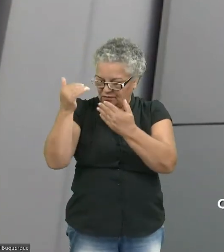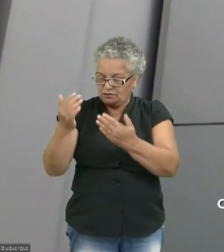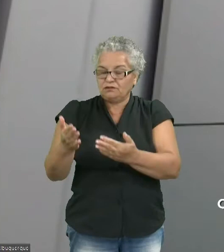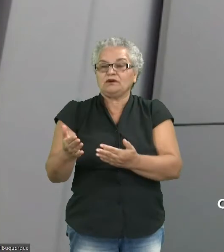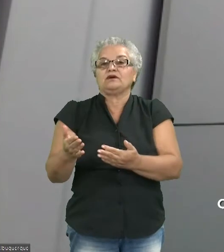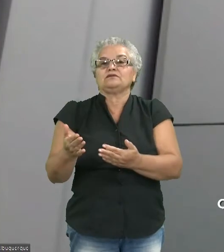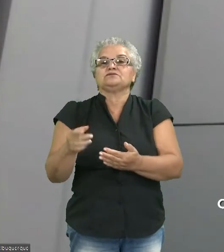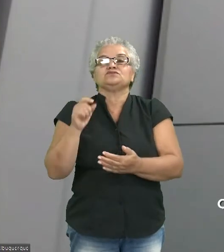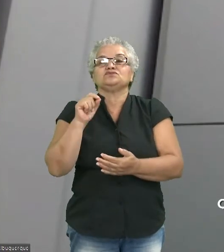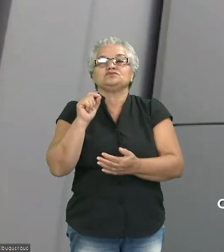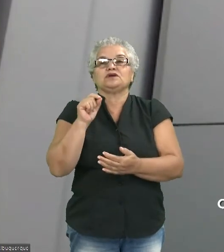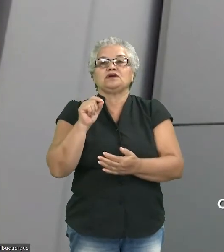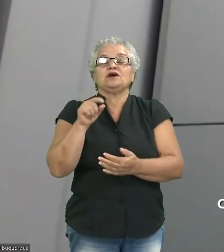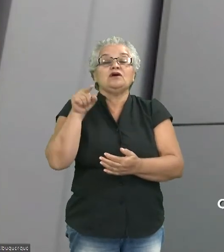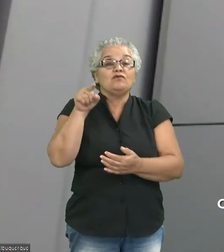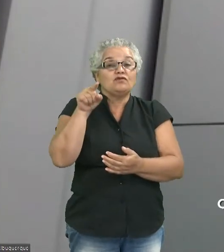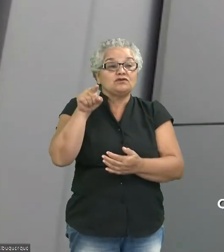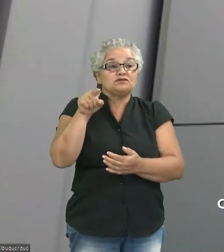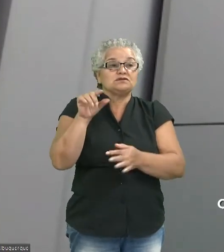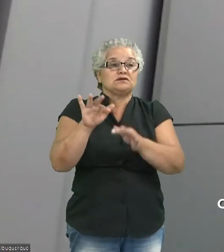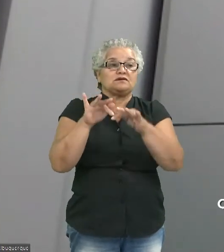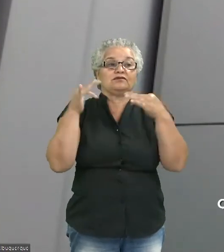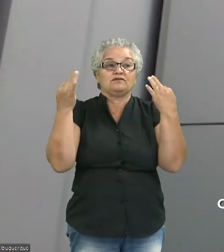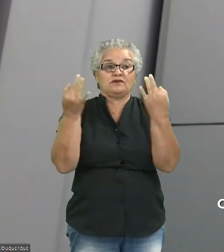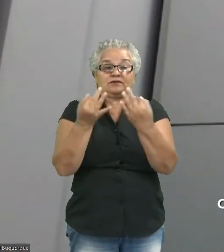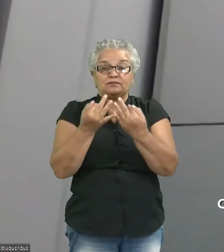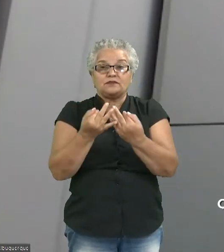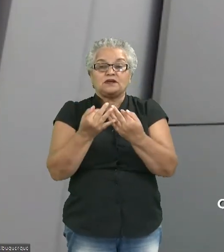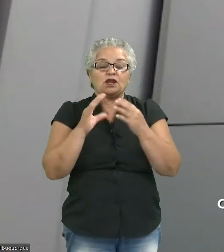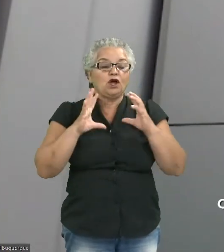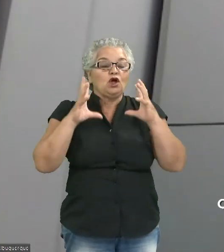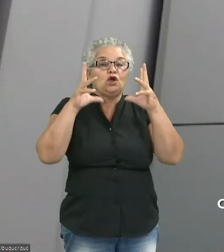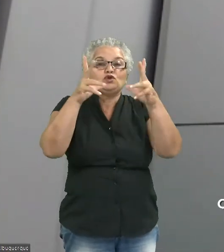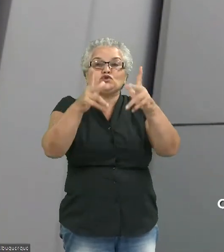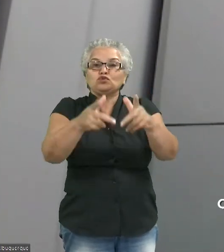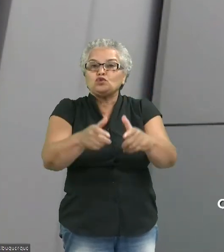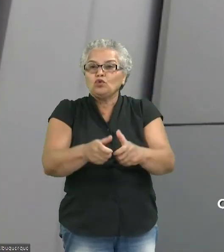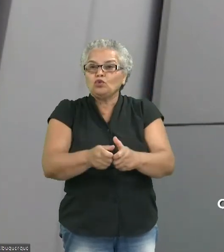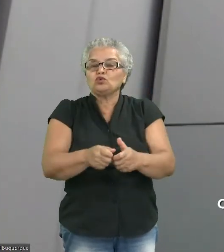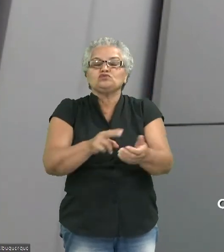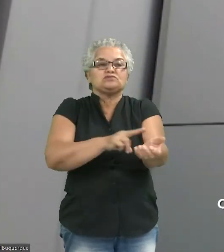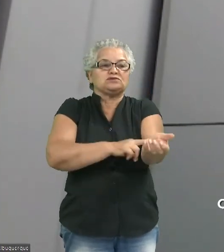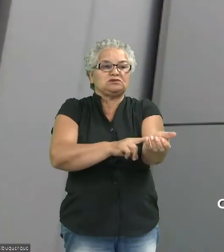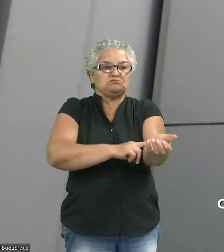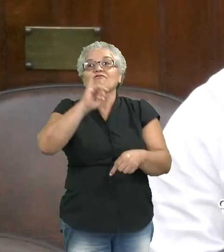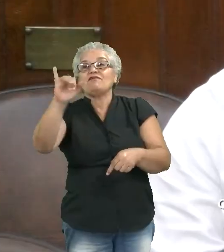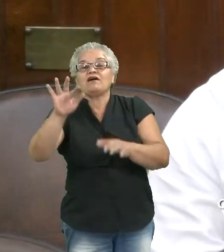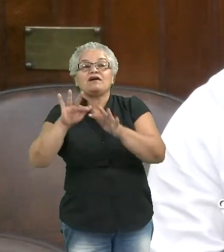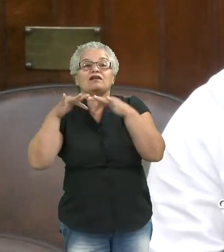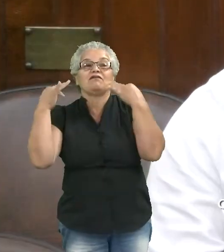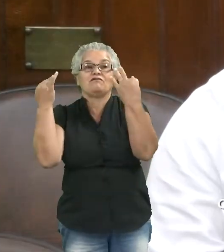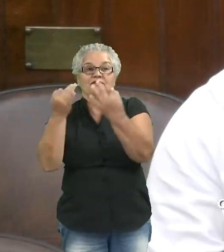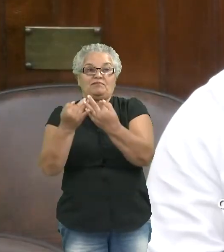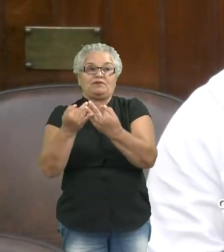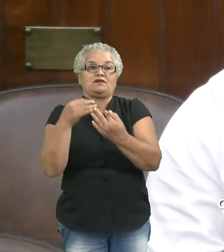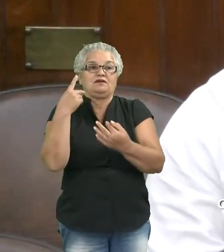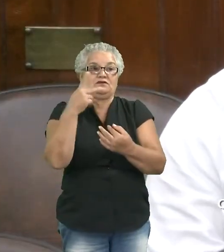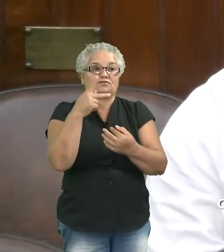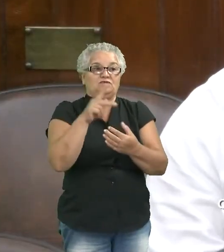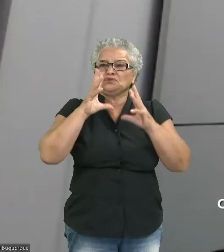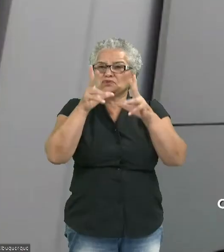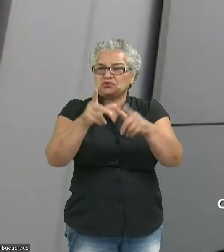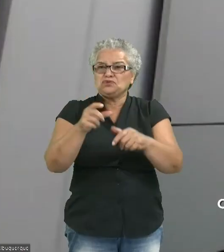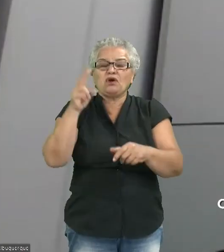vossa família, para que todos os seus parentes, seus irmãos, possam realmente levar essa